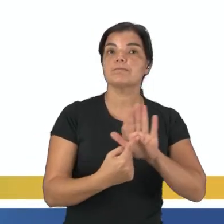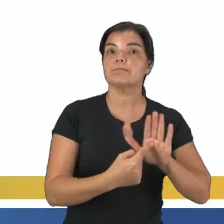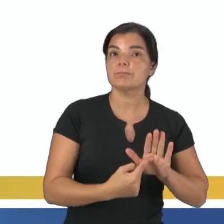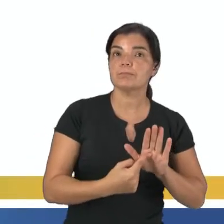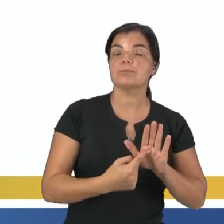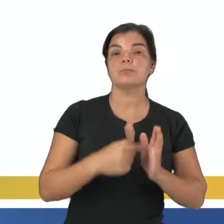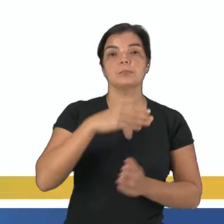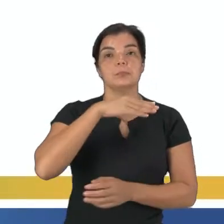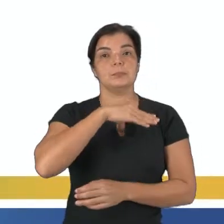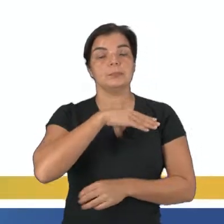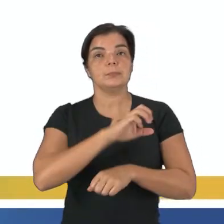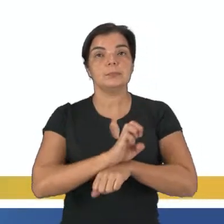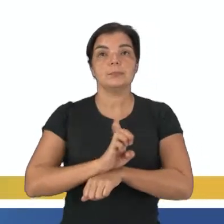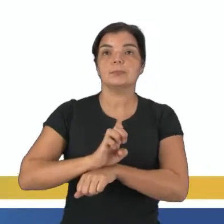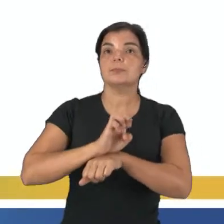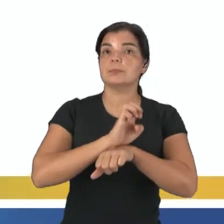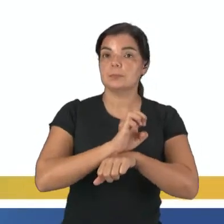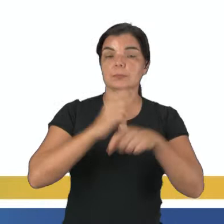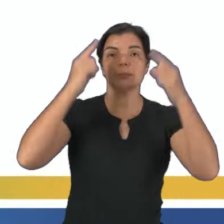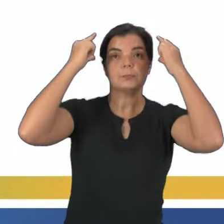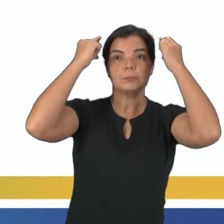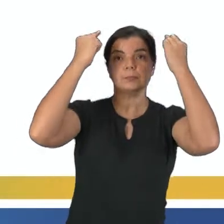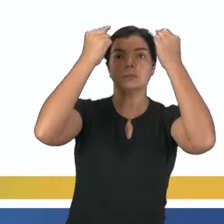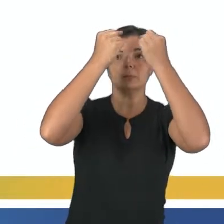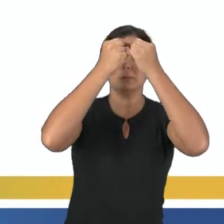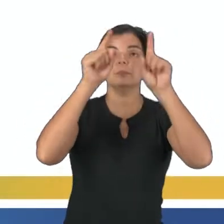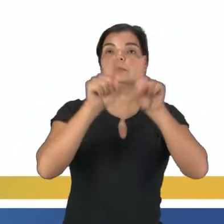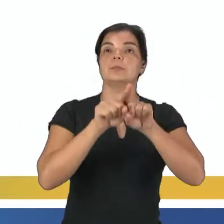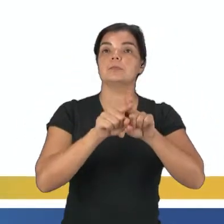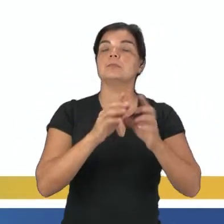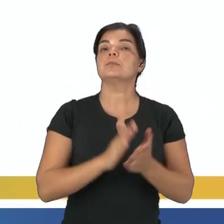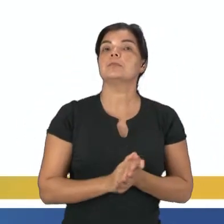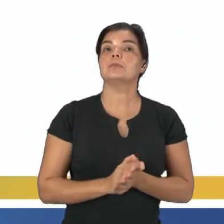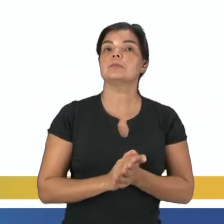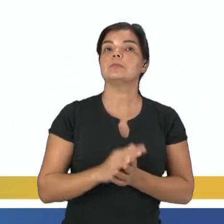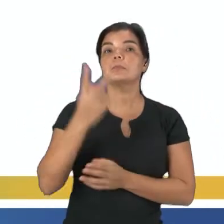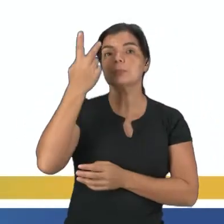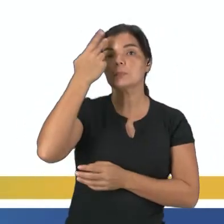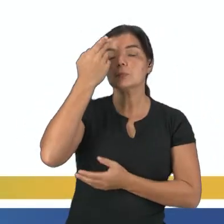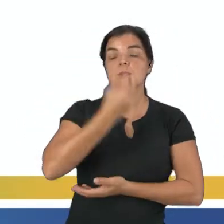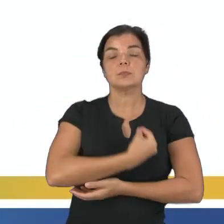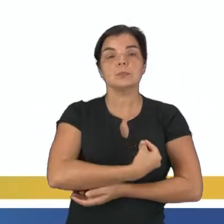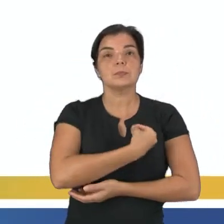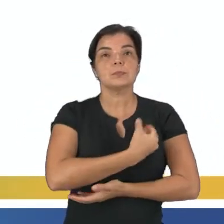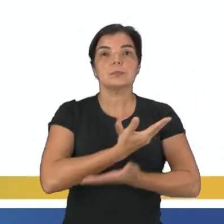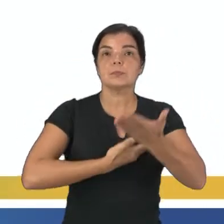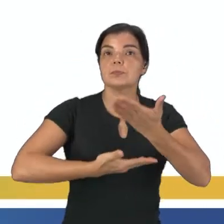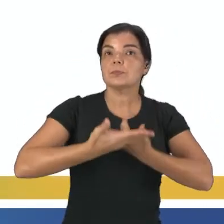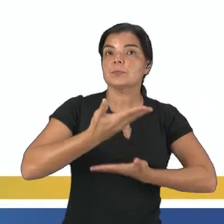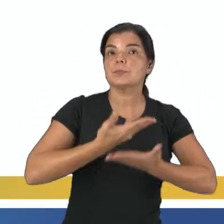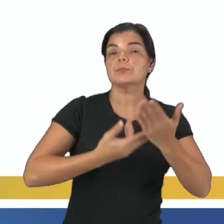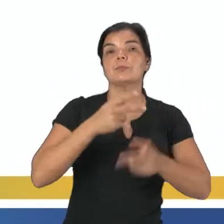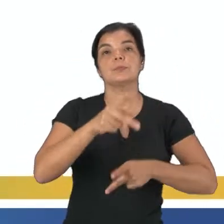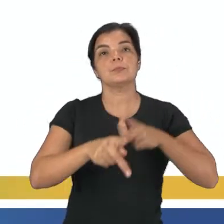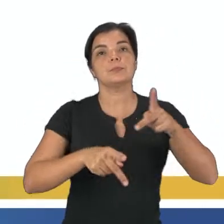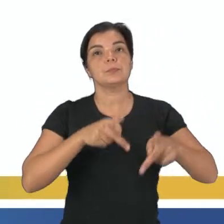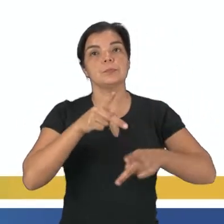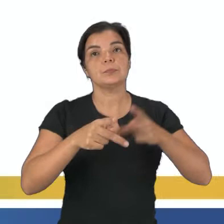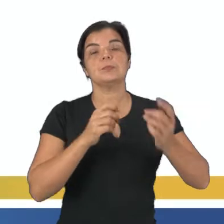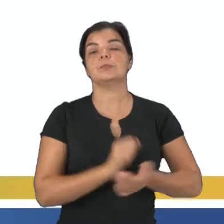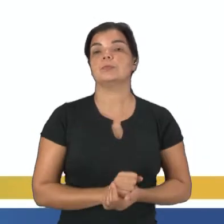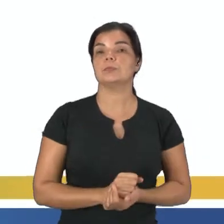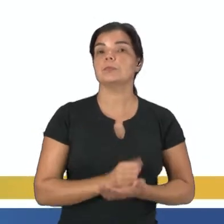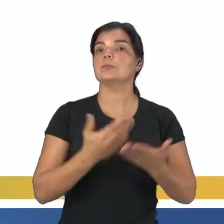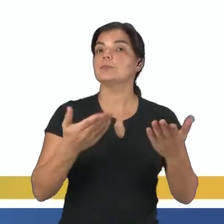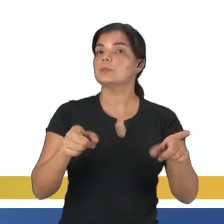ação empreendida pelas chamadas cidades-estados gregas para normalizar a convivência